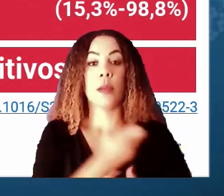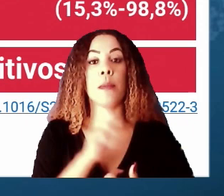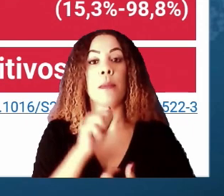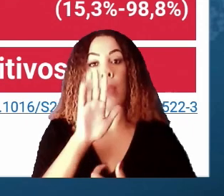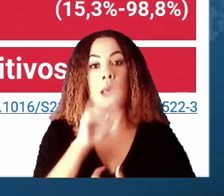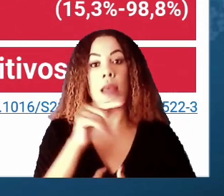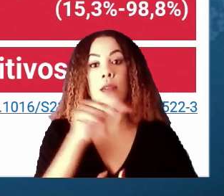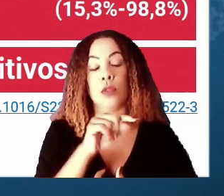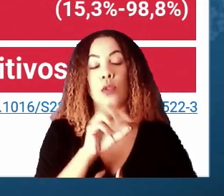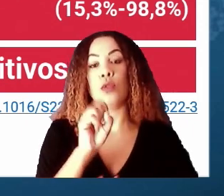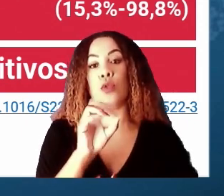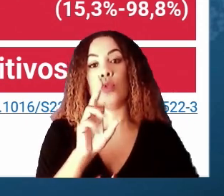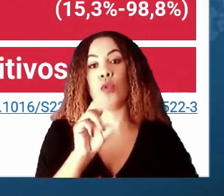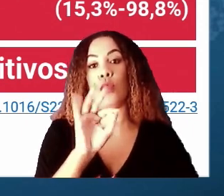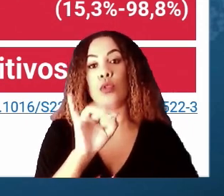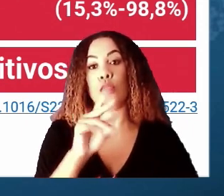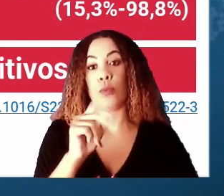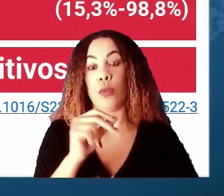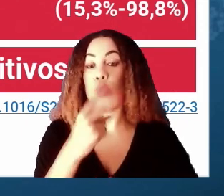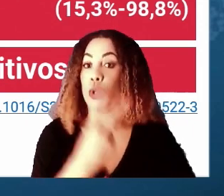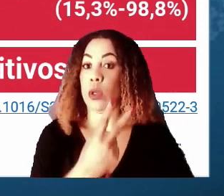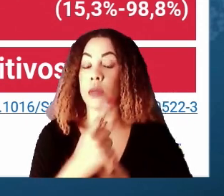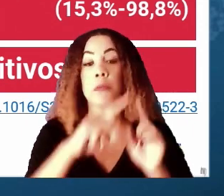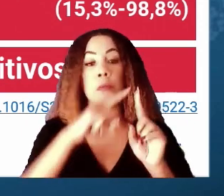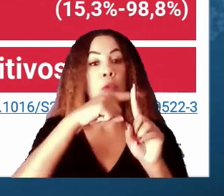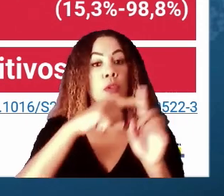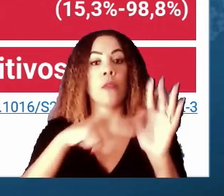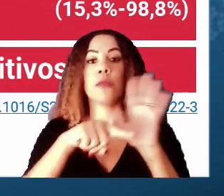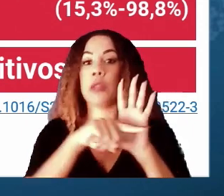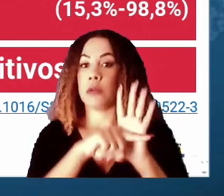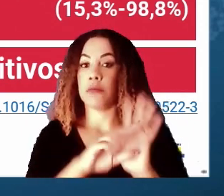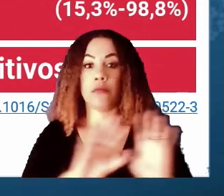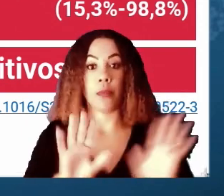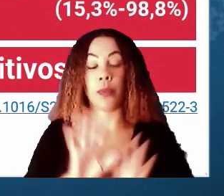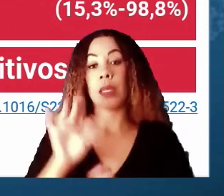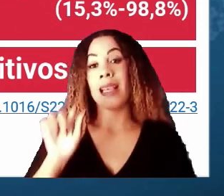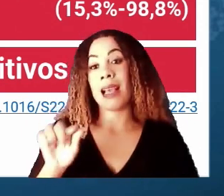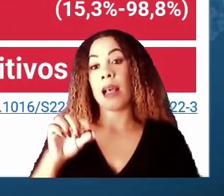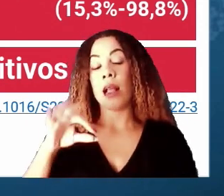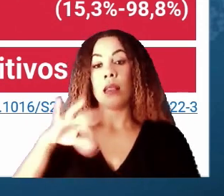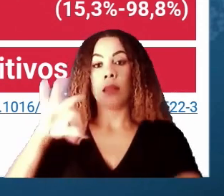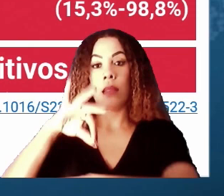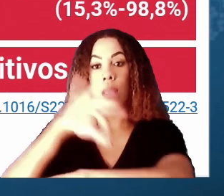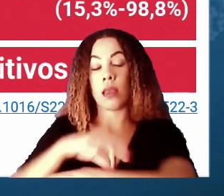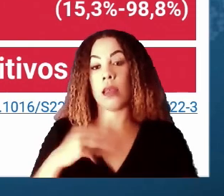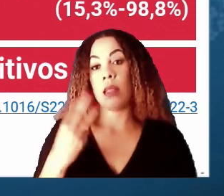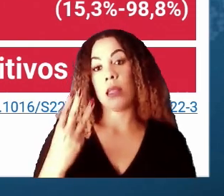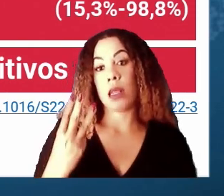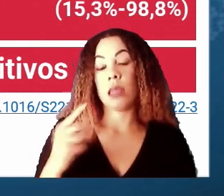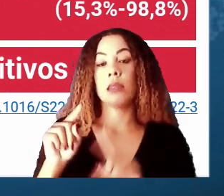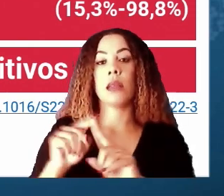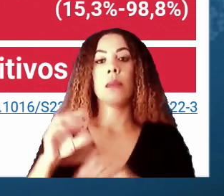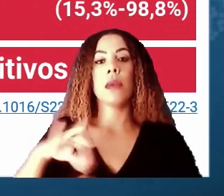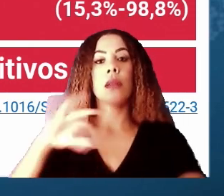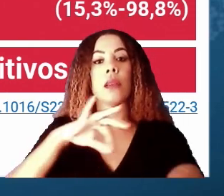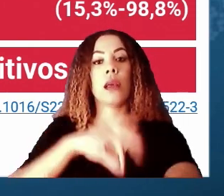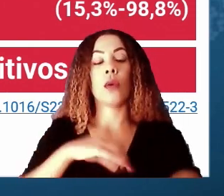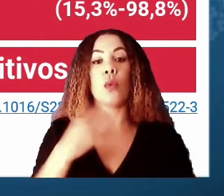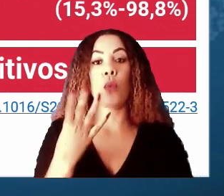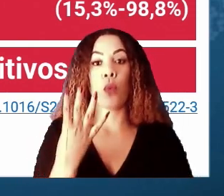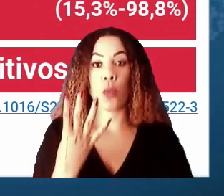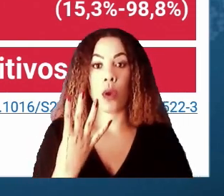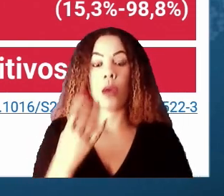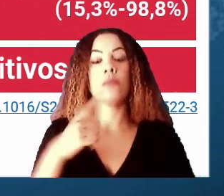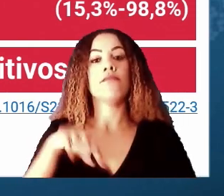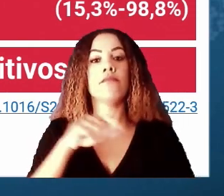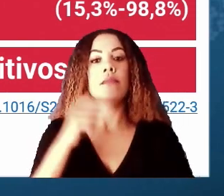tanto para soro positivo quanto para soro negativo, mas dengue 3 e dengue 4, também a gente pode considerar que os dados ainda